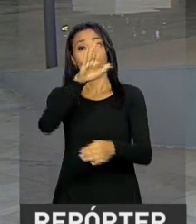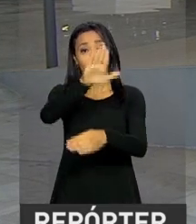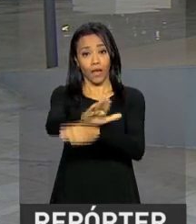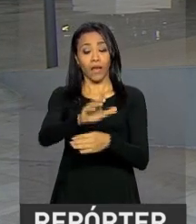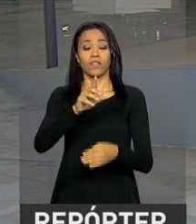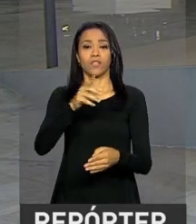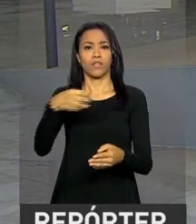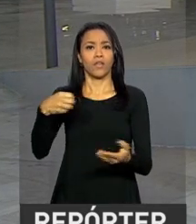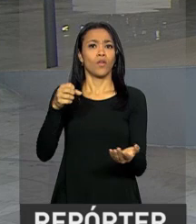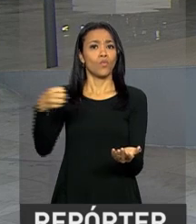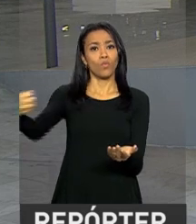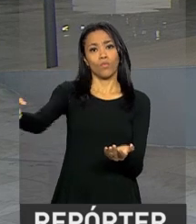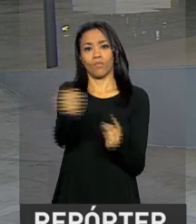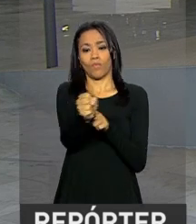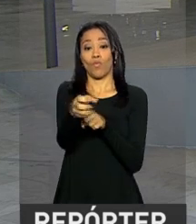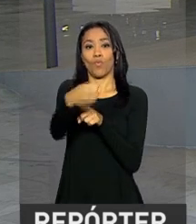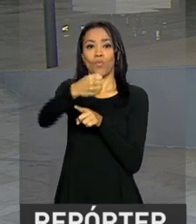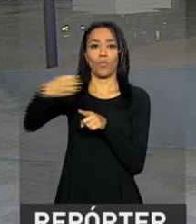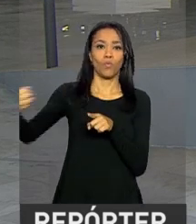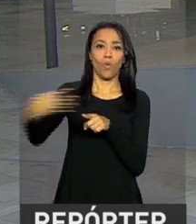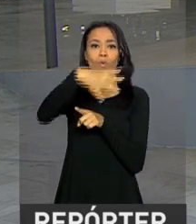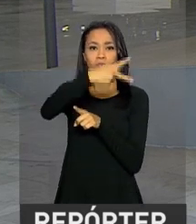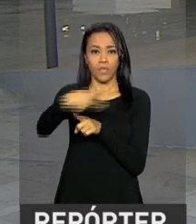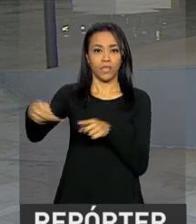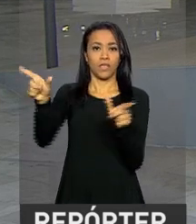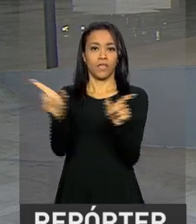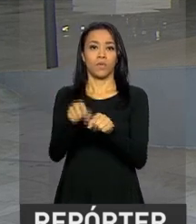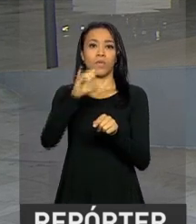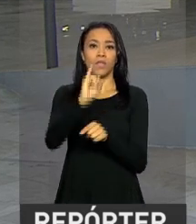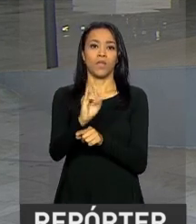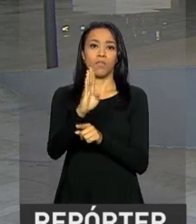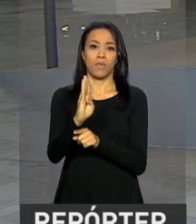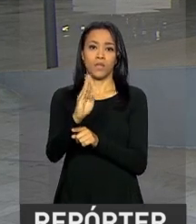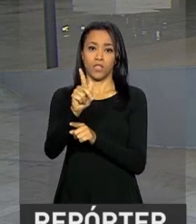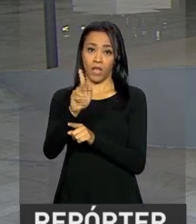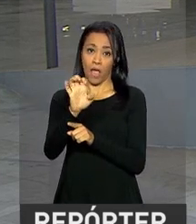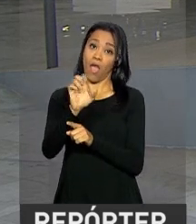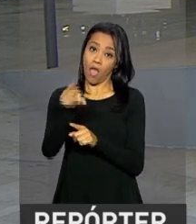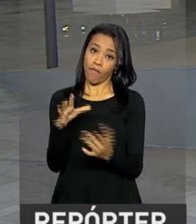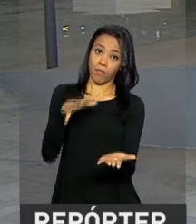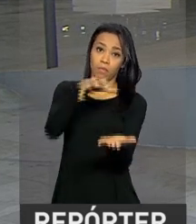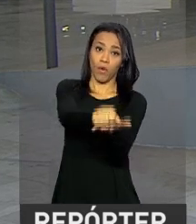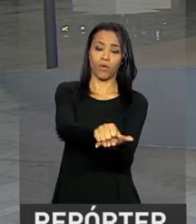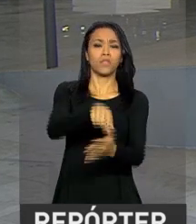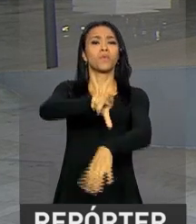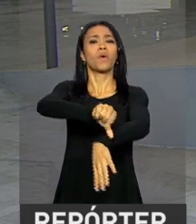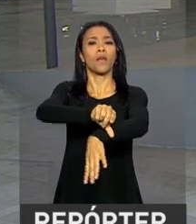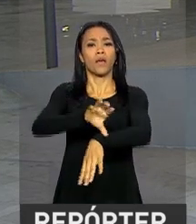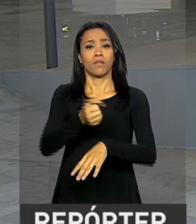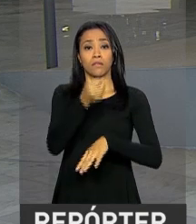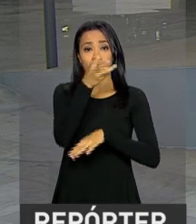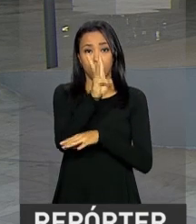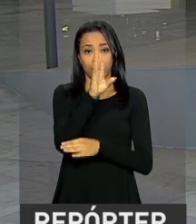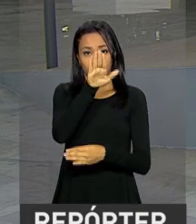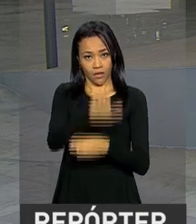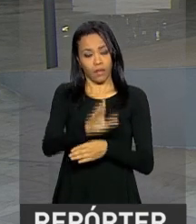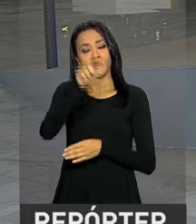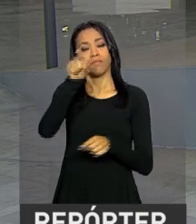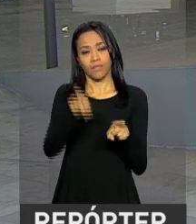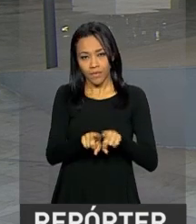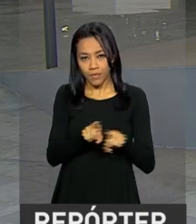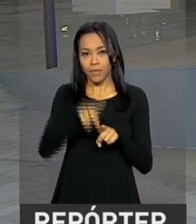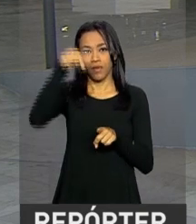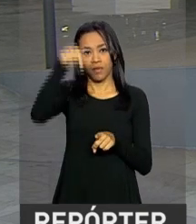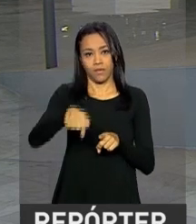posse ao novo presidente do IBGE, Paulo Rabelo de Castro. Essa cerimônia está prevista para as 3h da tarde, também aqui no